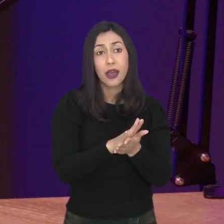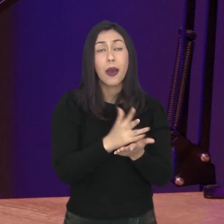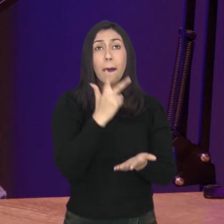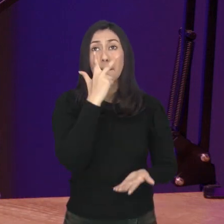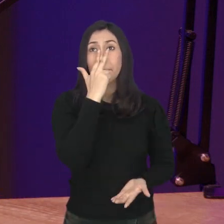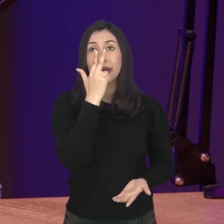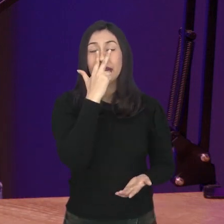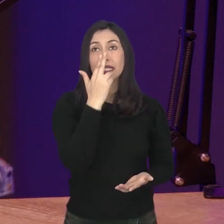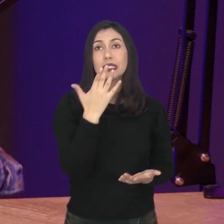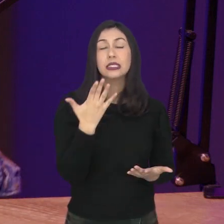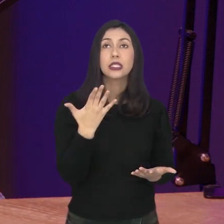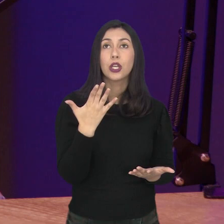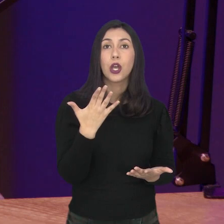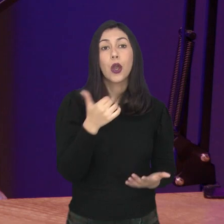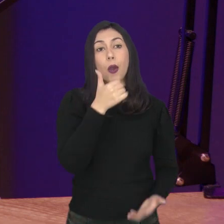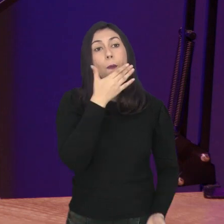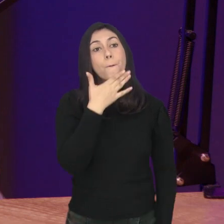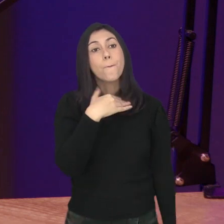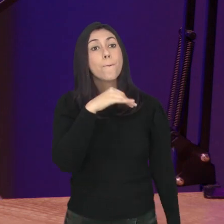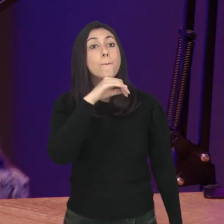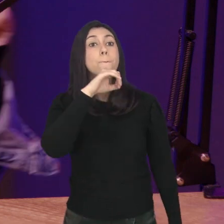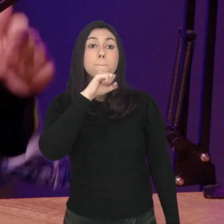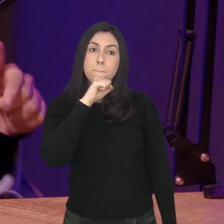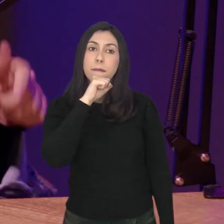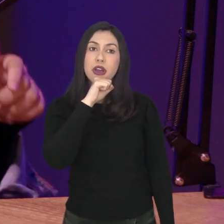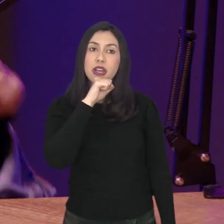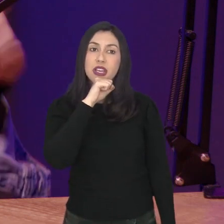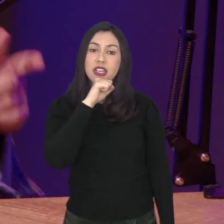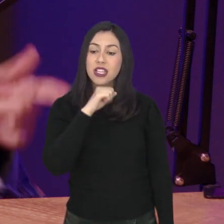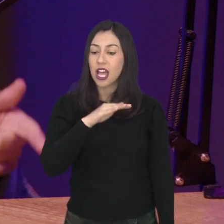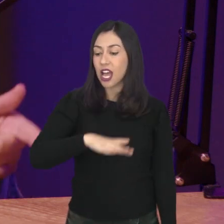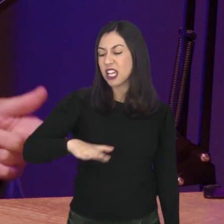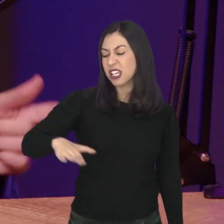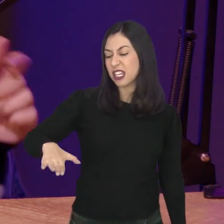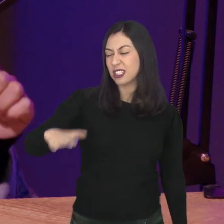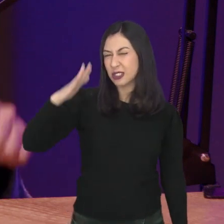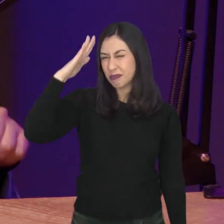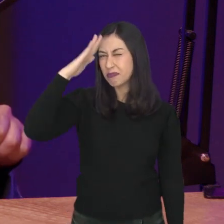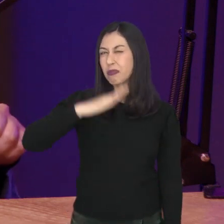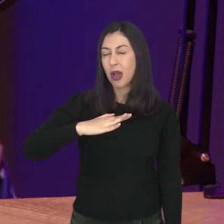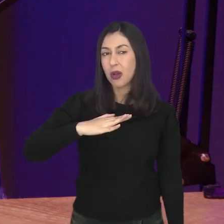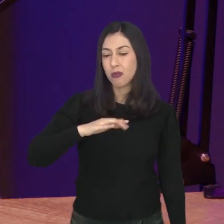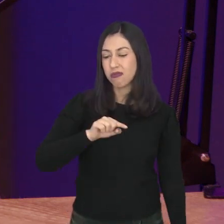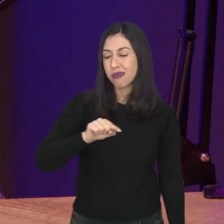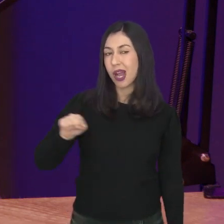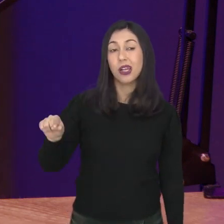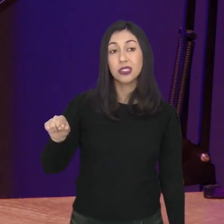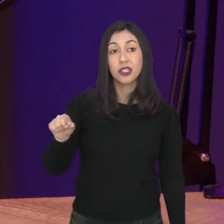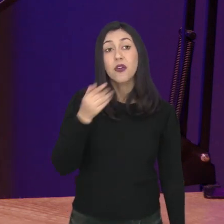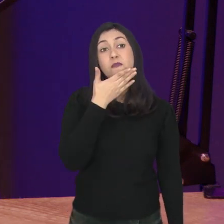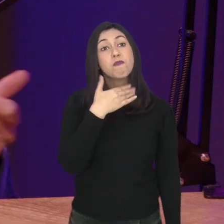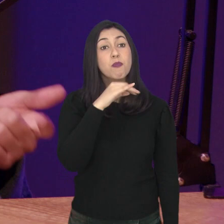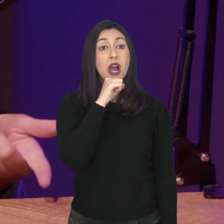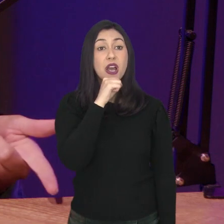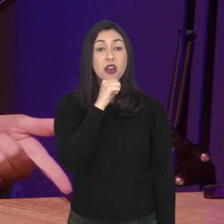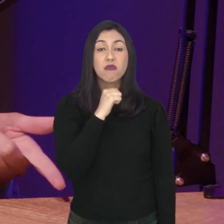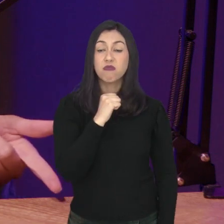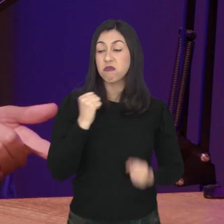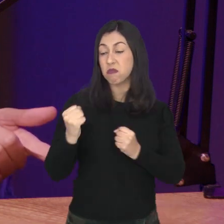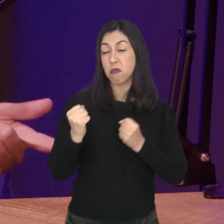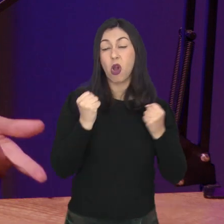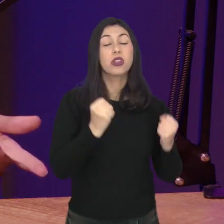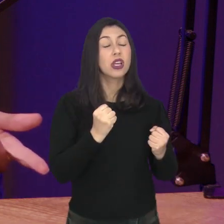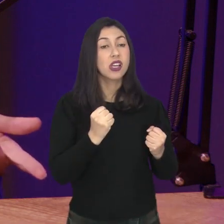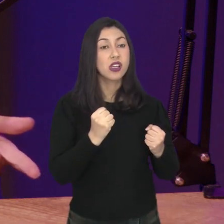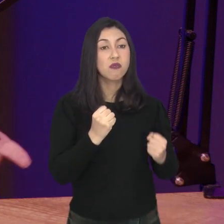até de poder entre os pais. Então, por exemplo, os pais das crianças que faziam bullying com essa menina, eles tinham um certo poder e